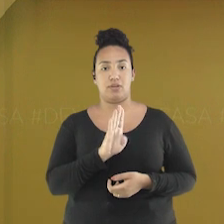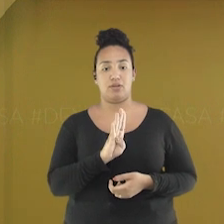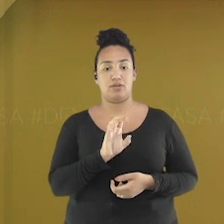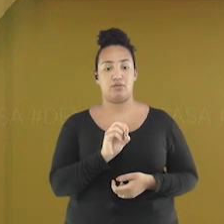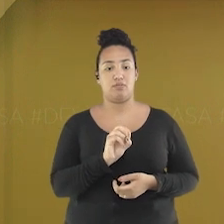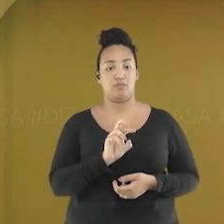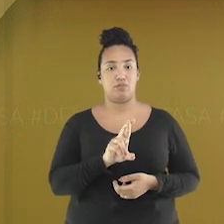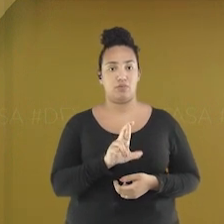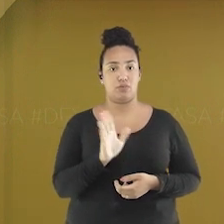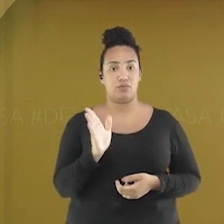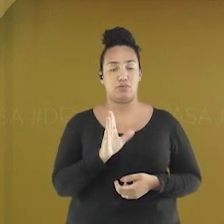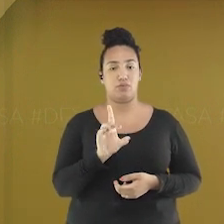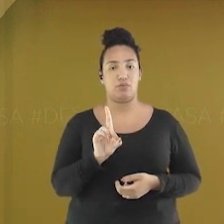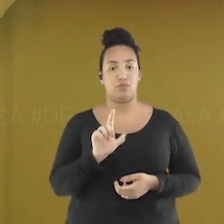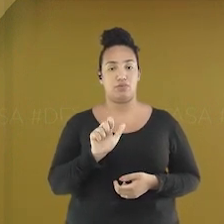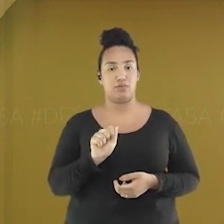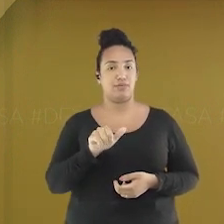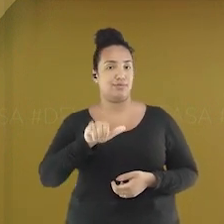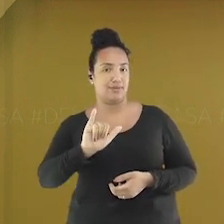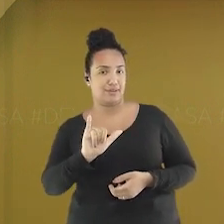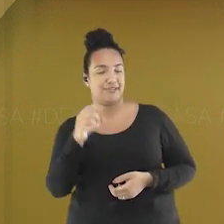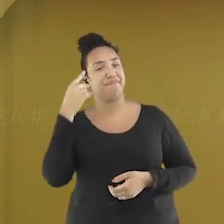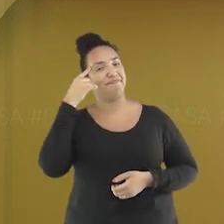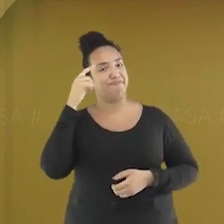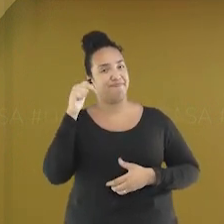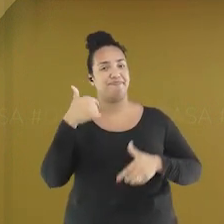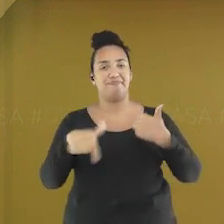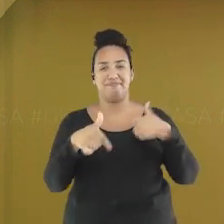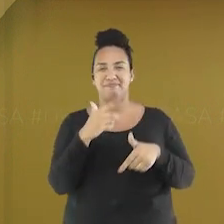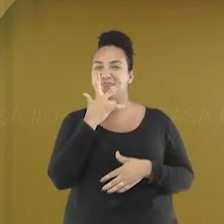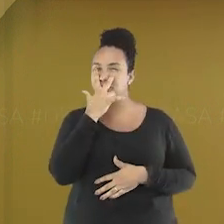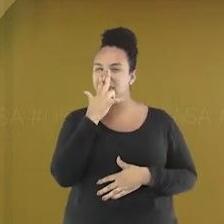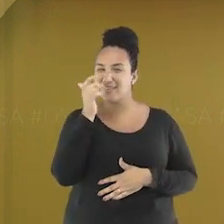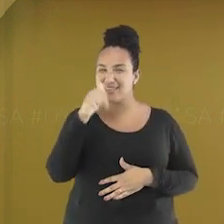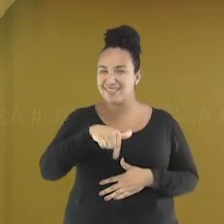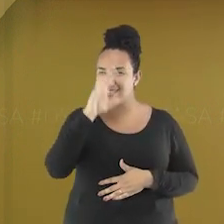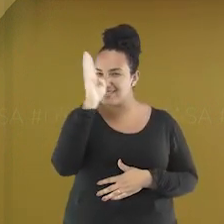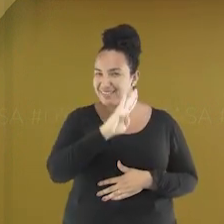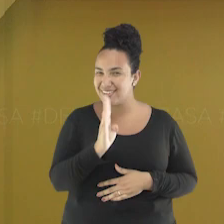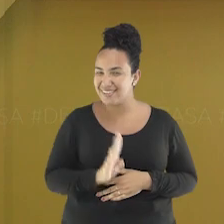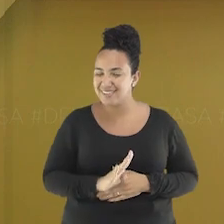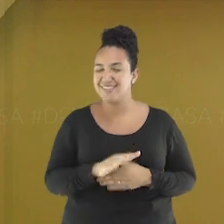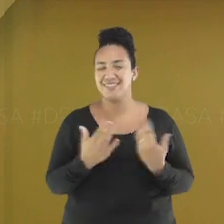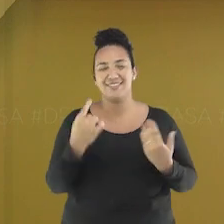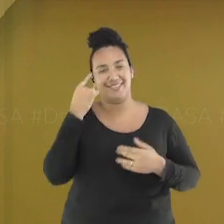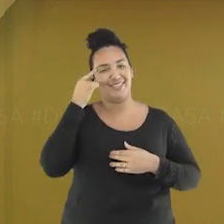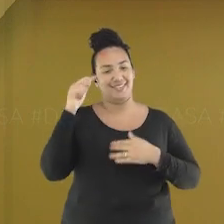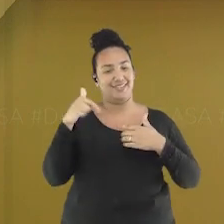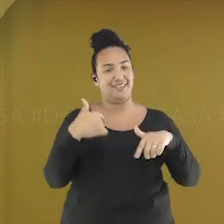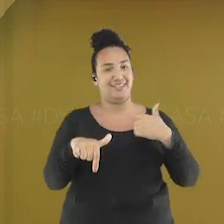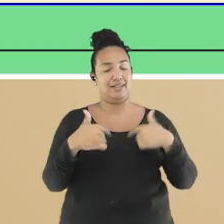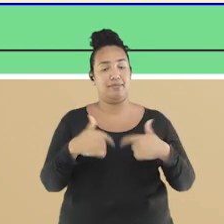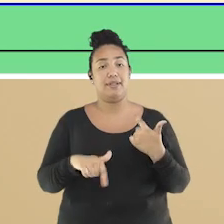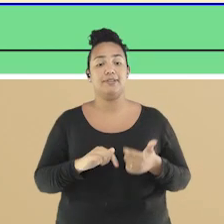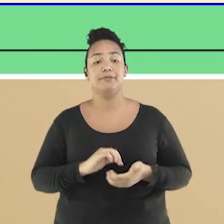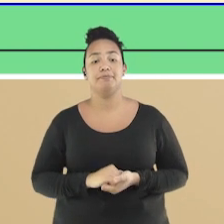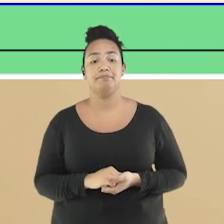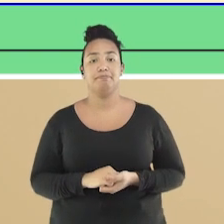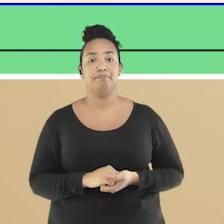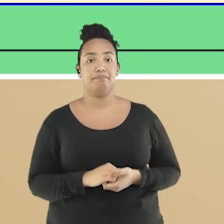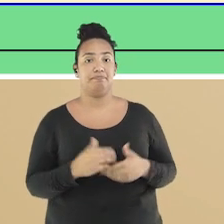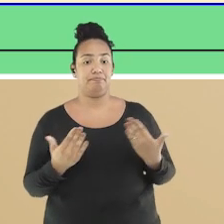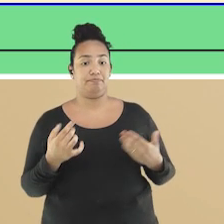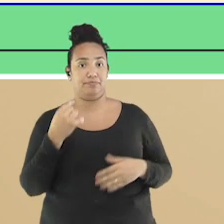do Trabalho. Sim, é parecido com o feriado brasileiro Dia do Trabalho, ou Dia do Trabalhador, como também é chamado.